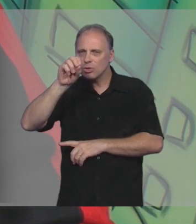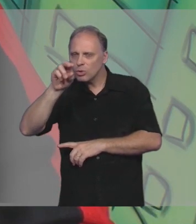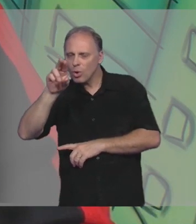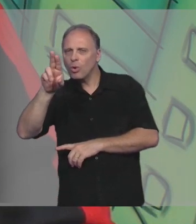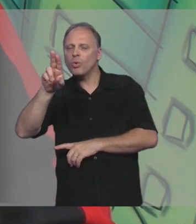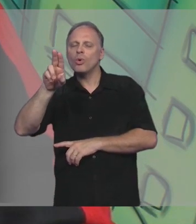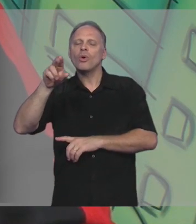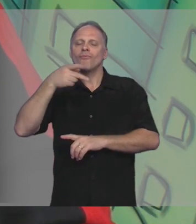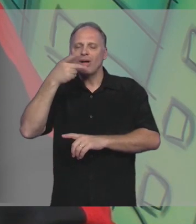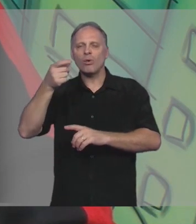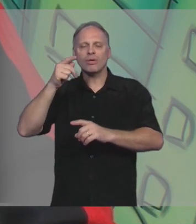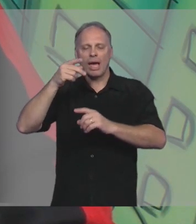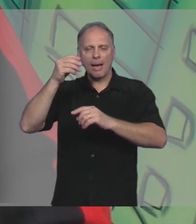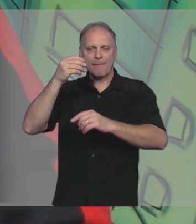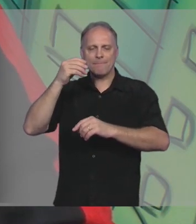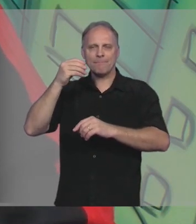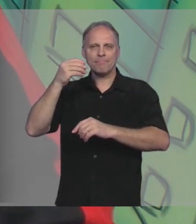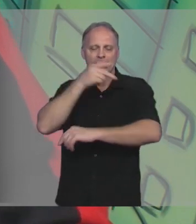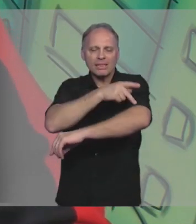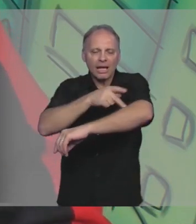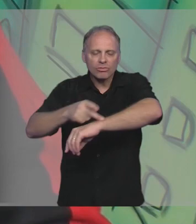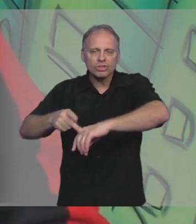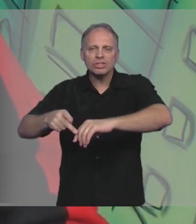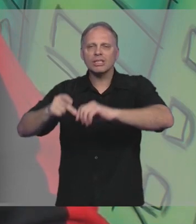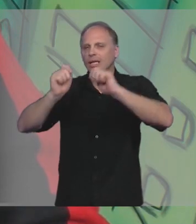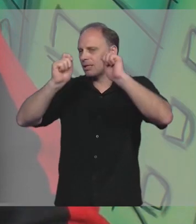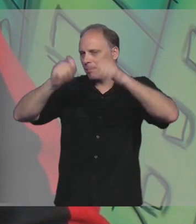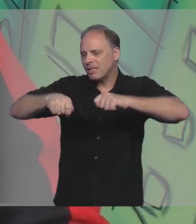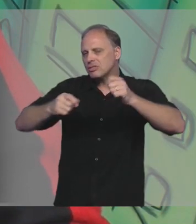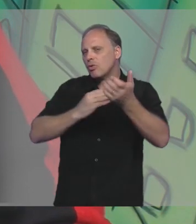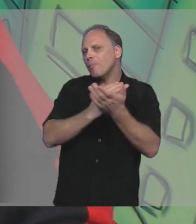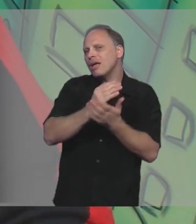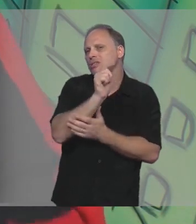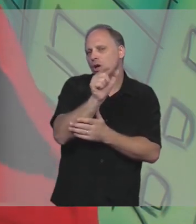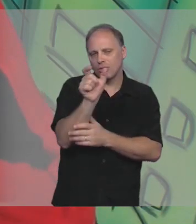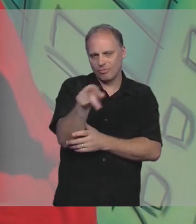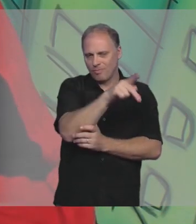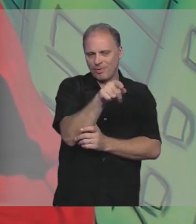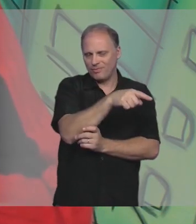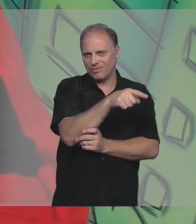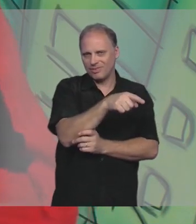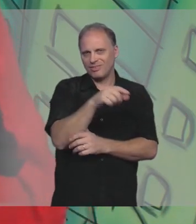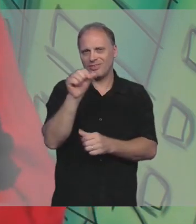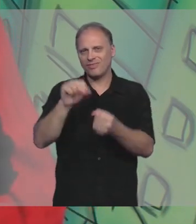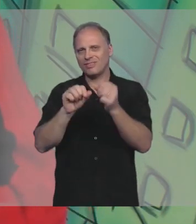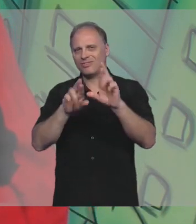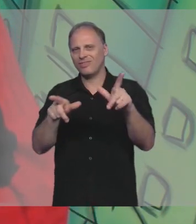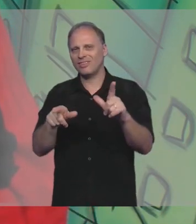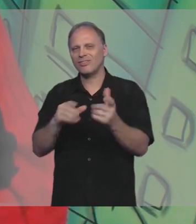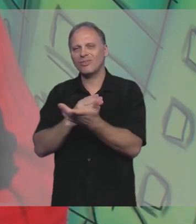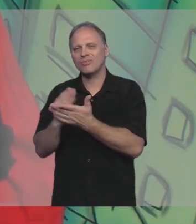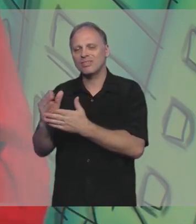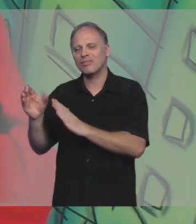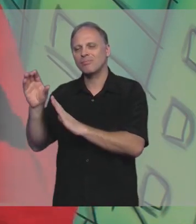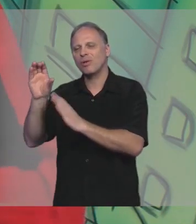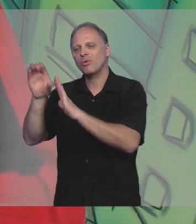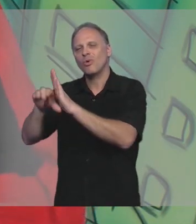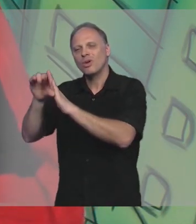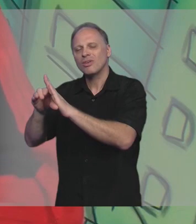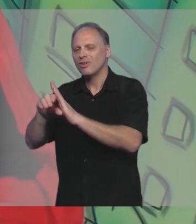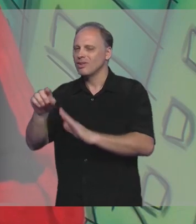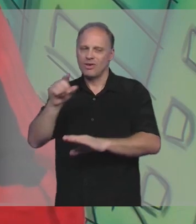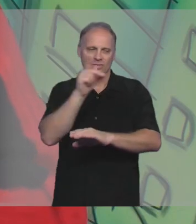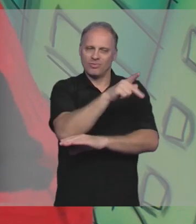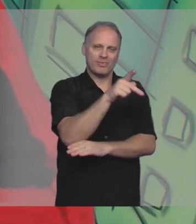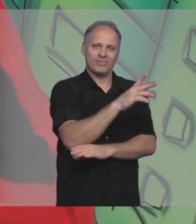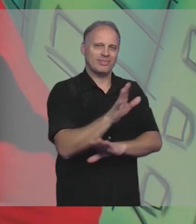a pedagogia das competências começasse pela formação dos professores. Nós estamos fazendo o inverso, nós estamos começando pelo currículo e não pela formação